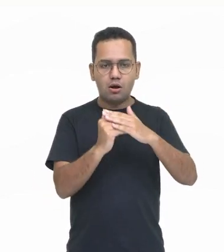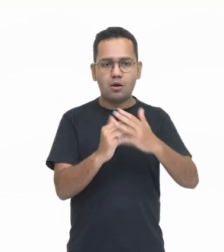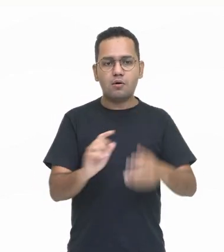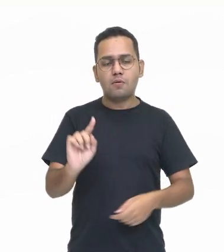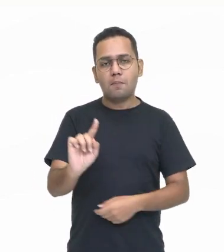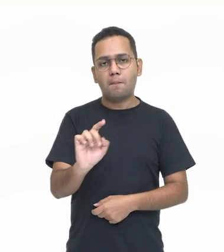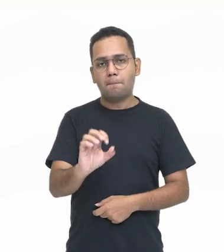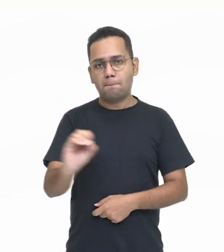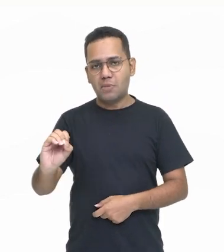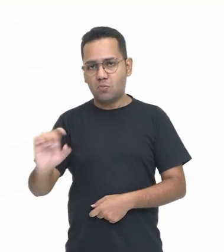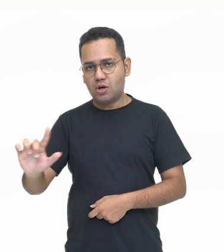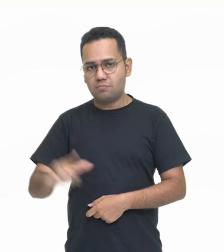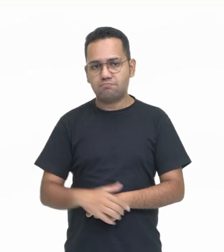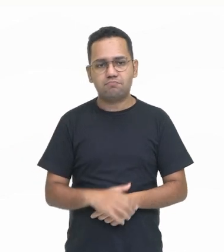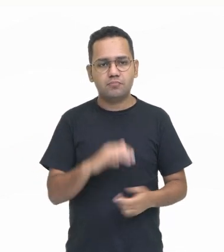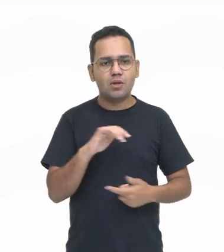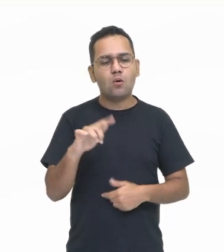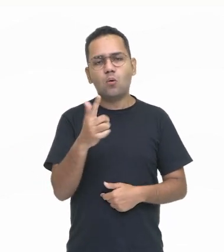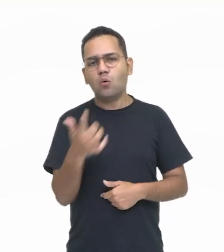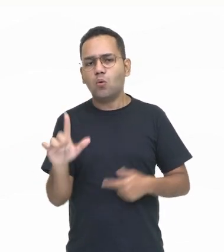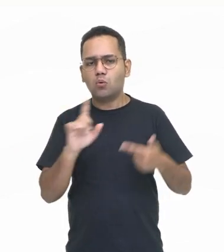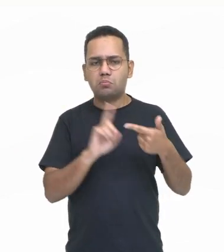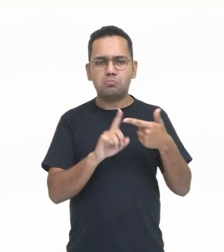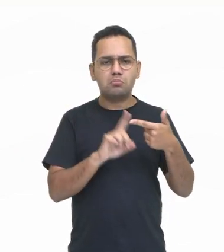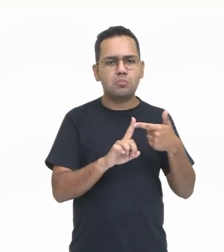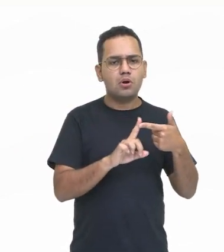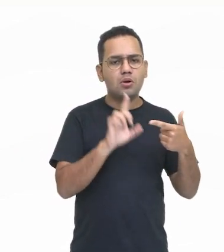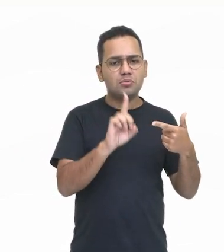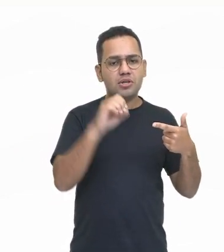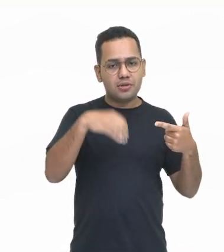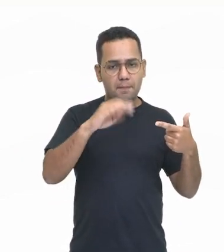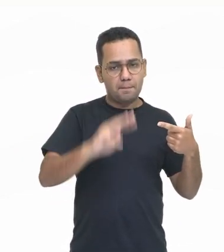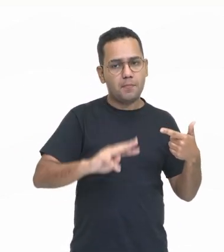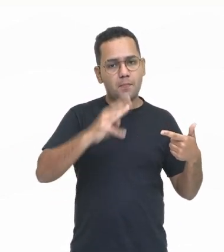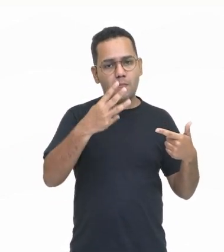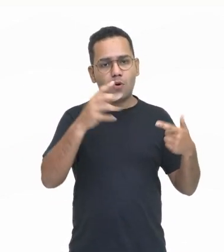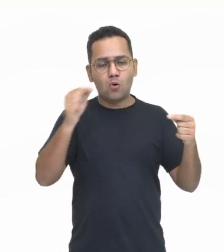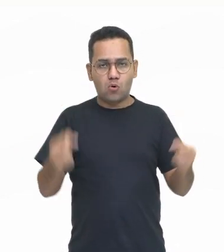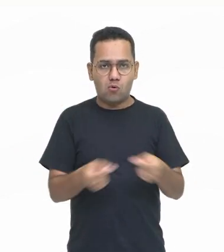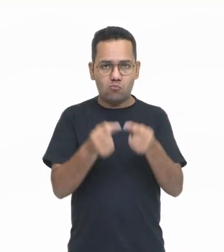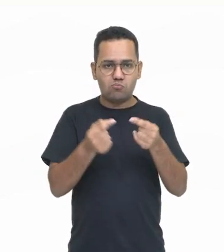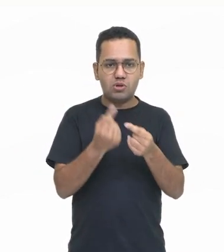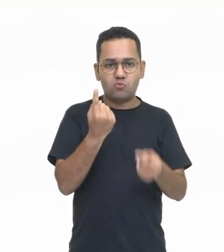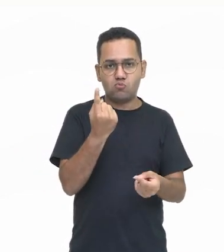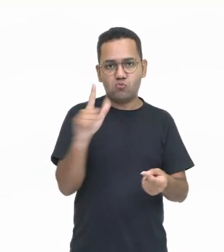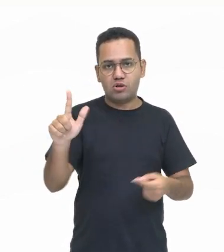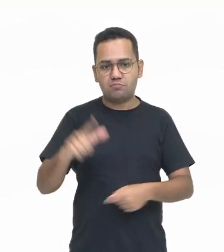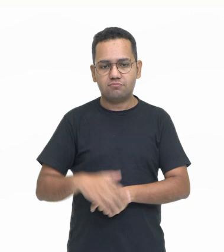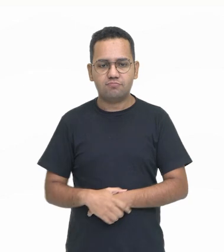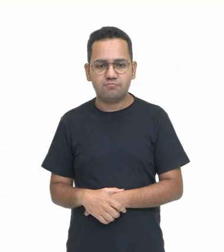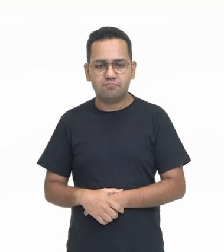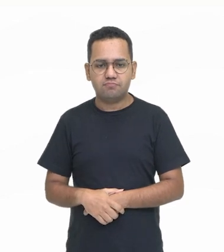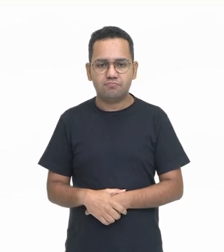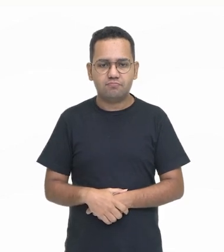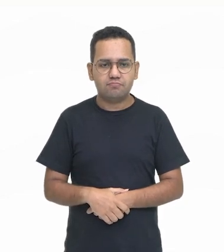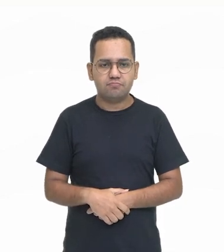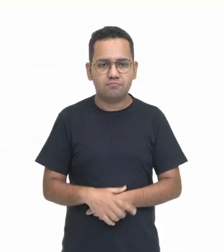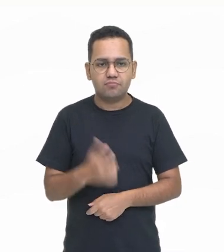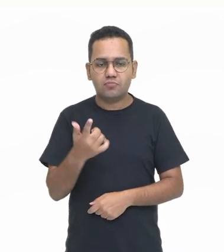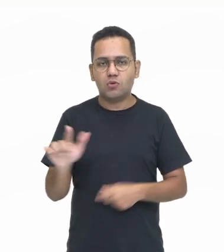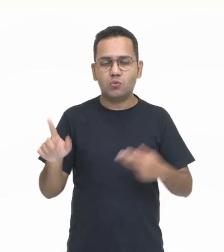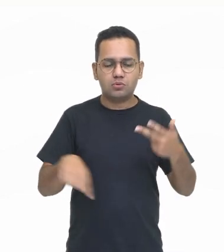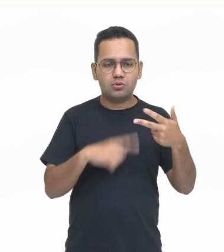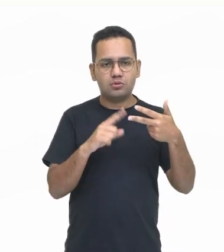litros. Olha a outra. 1 decímetro cúbico corresponde à capacidade de 1 litro. E tinha mais uma ainda que a gente viu